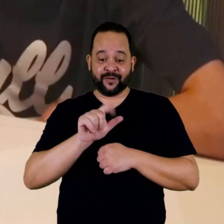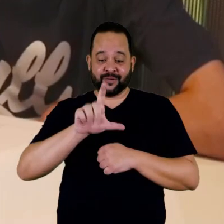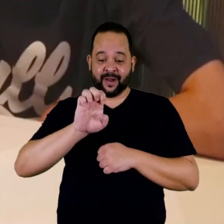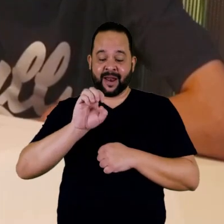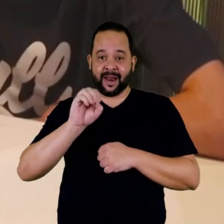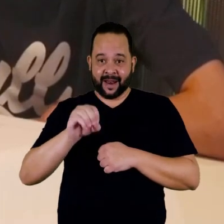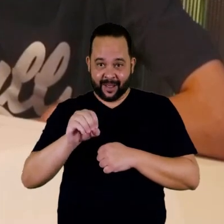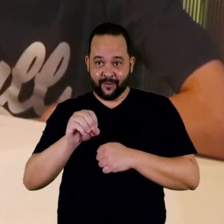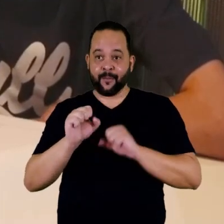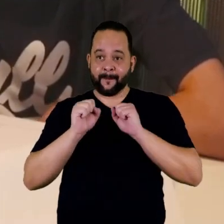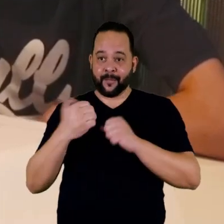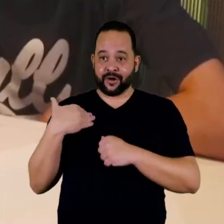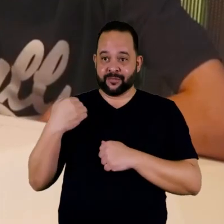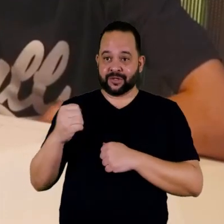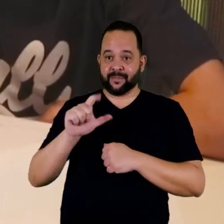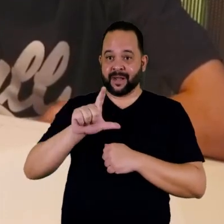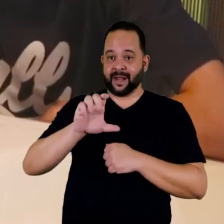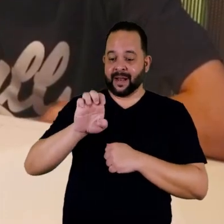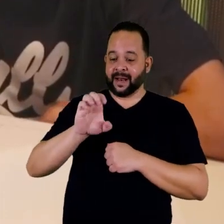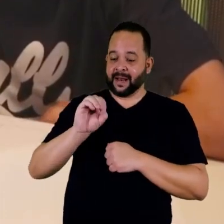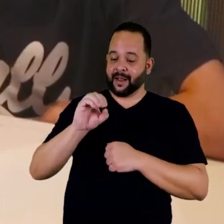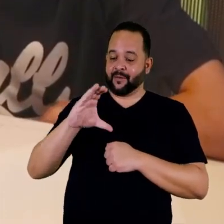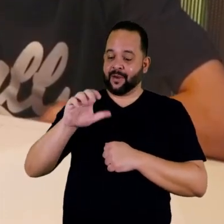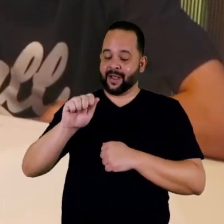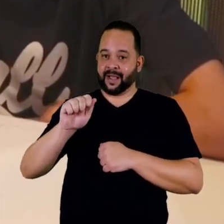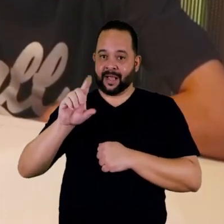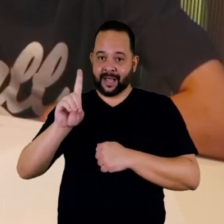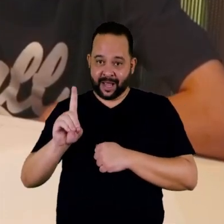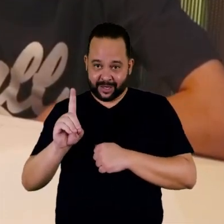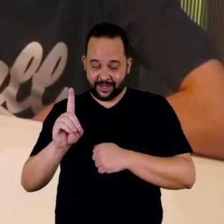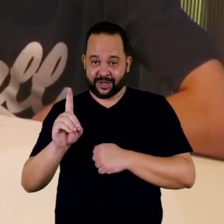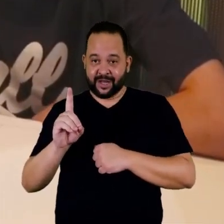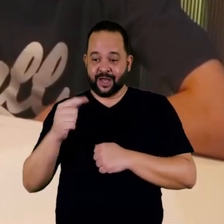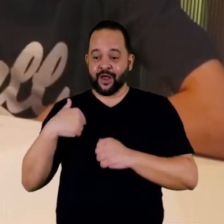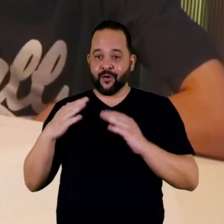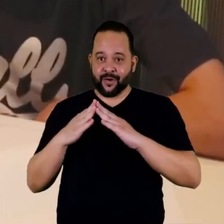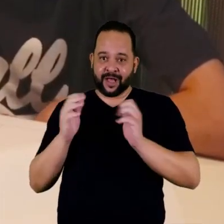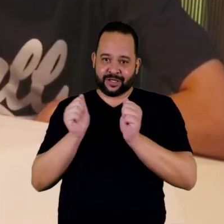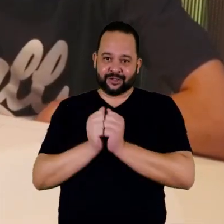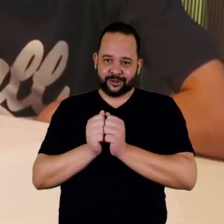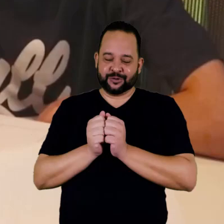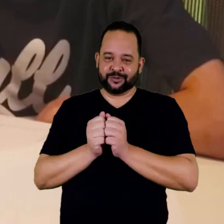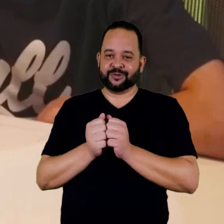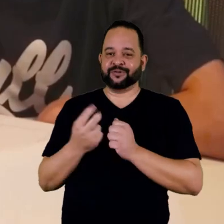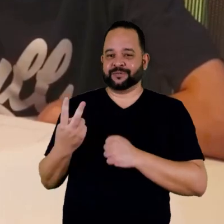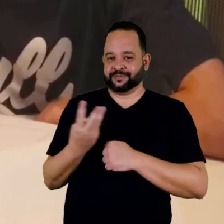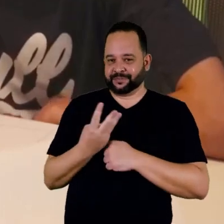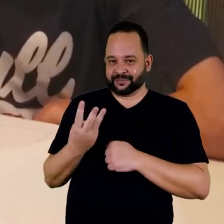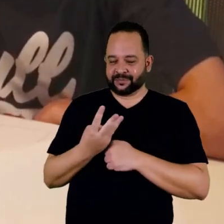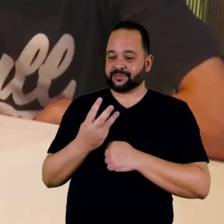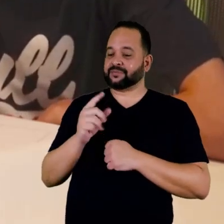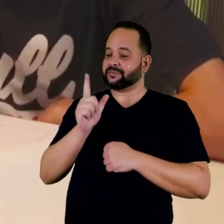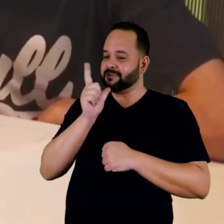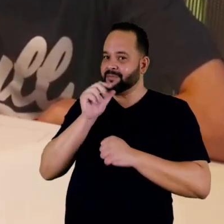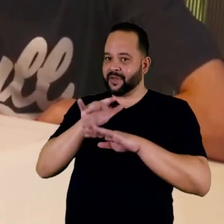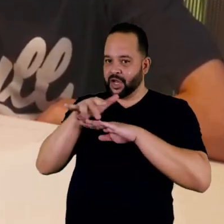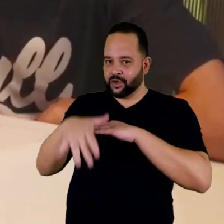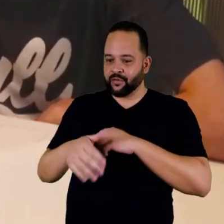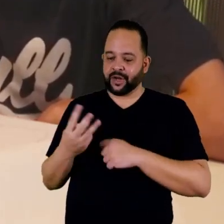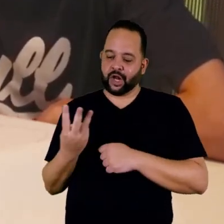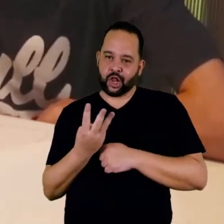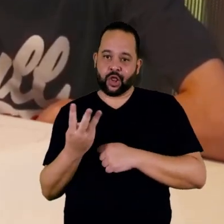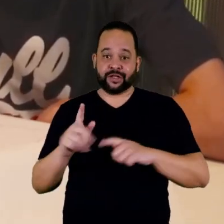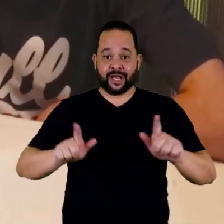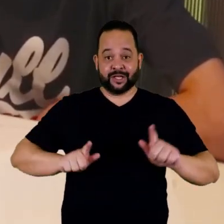mas pode me chamar de L Car Eu moro na Vila Nova Cachoeirinha juntamente com fep mel e Kim nós somos